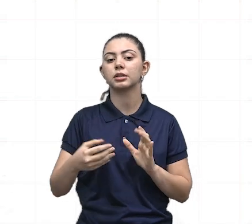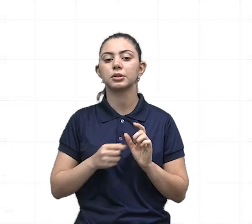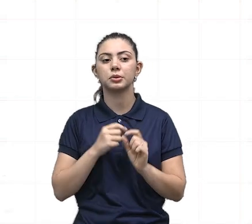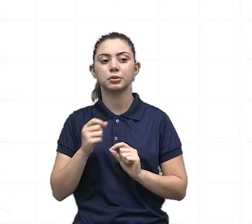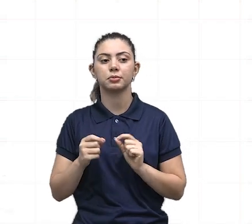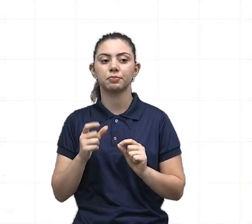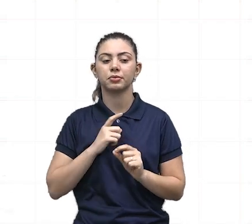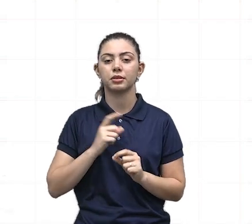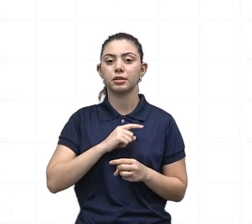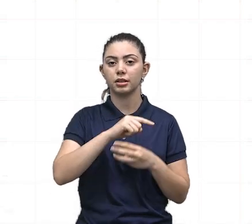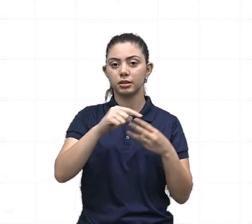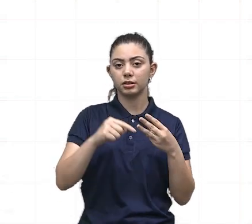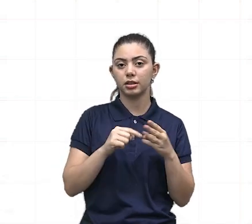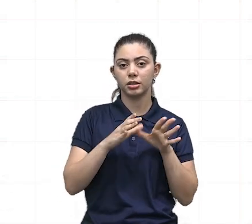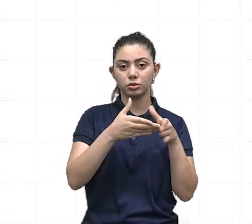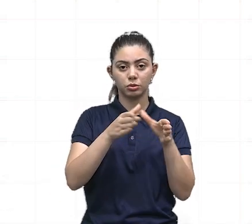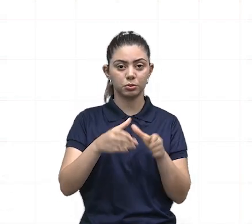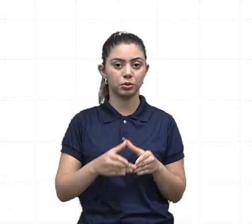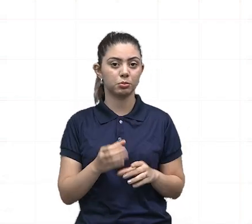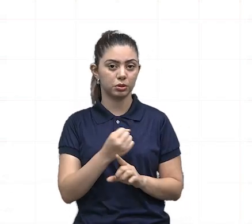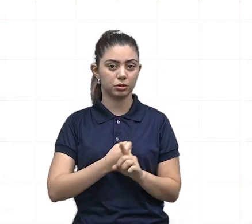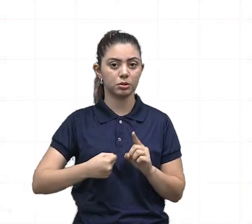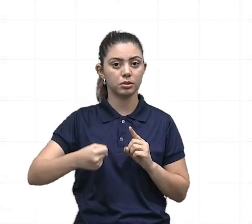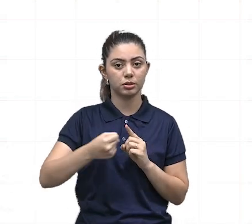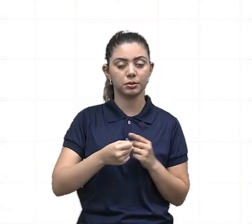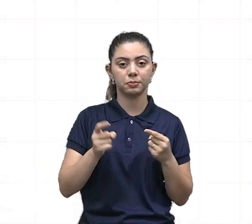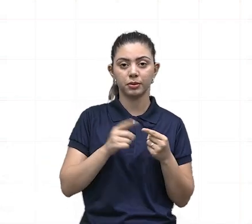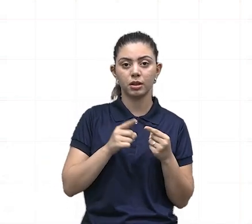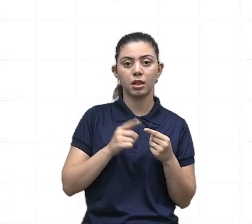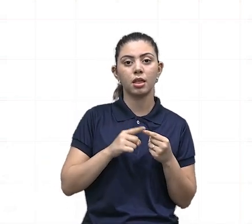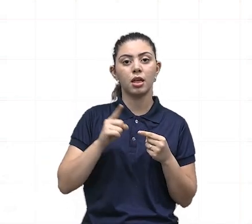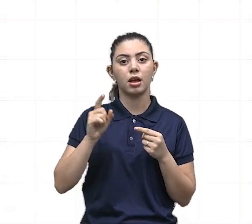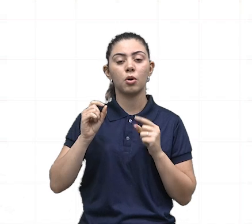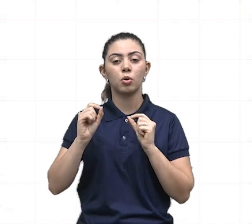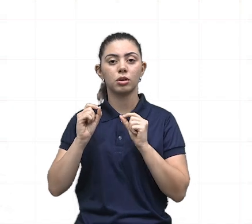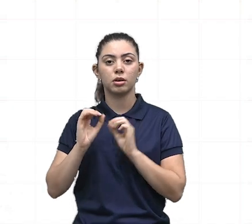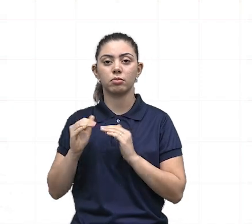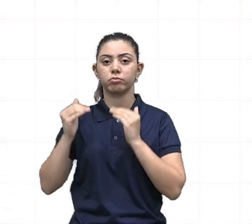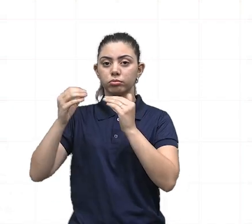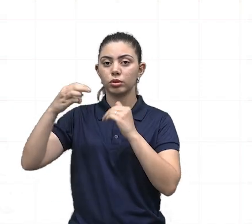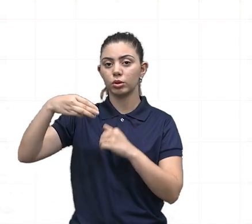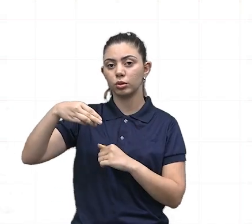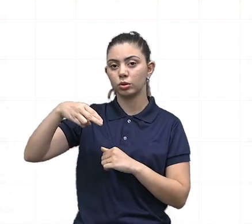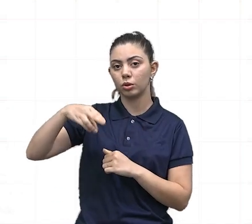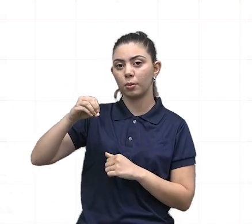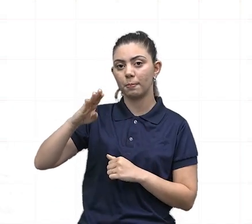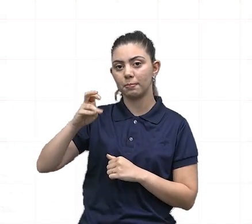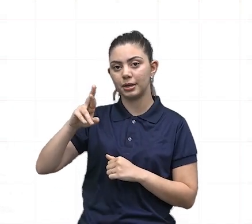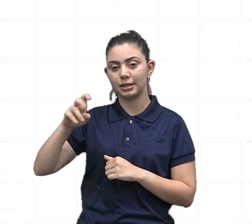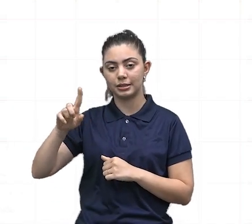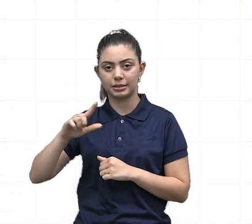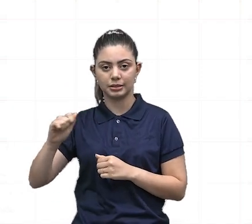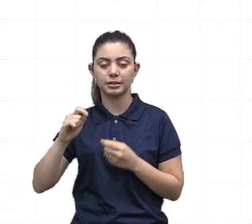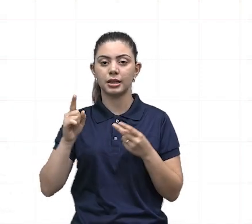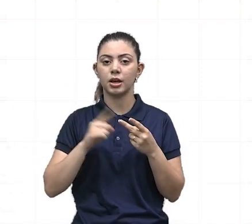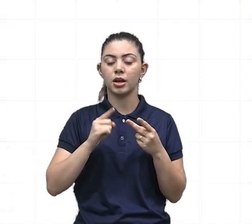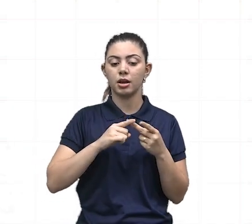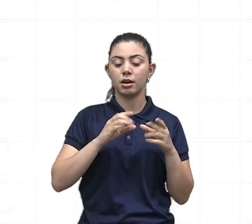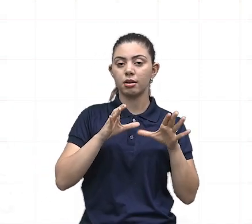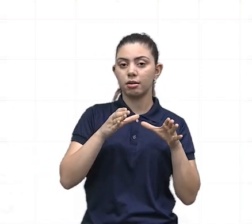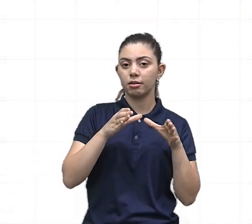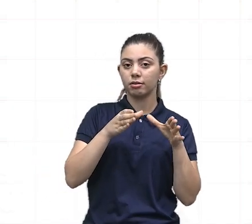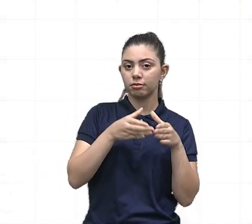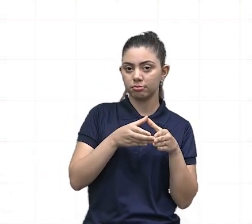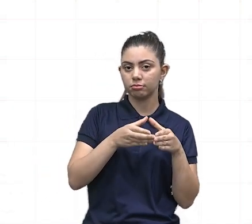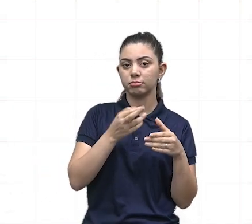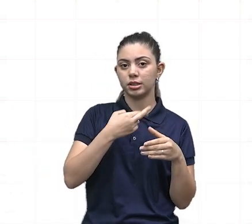de 3 classes sociais, tá? Nobreza, que era ligado ao senhor feudal, clero, ligado à igreja, e os servos,